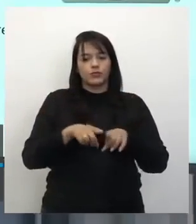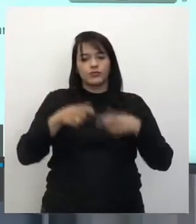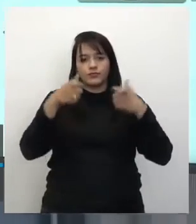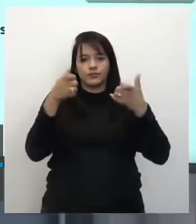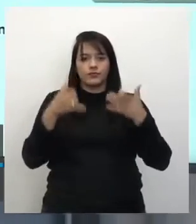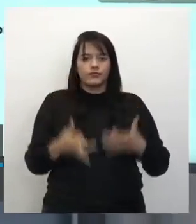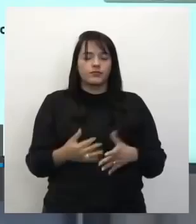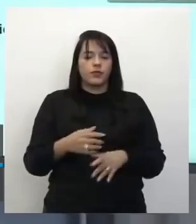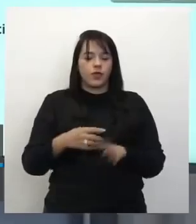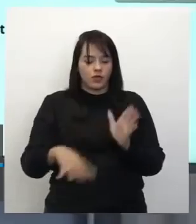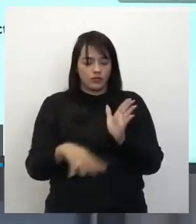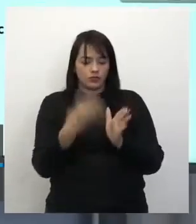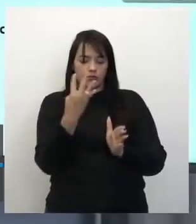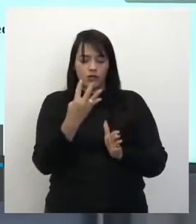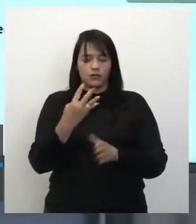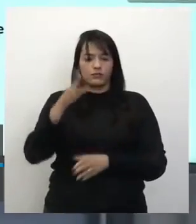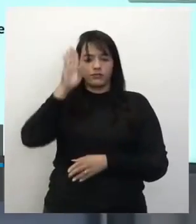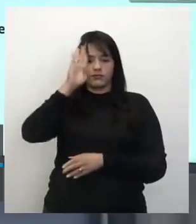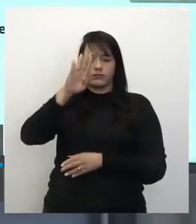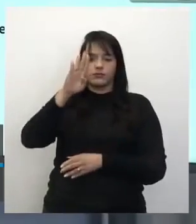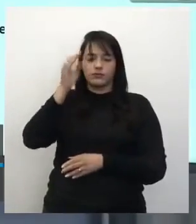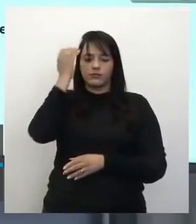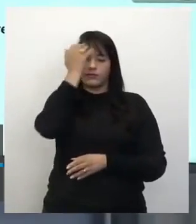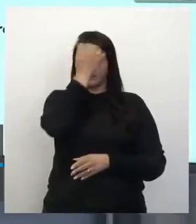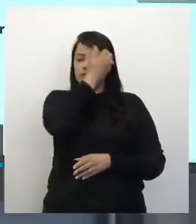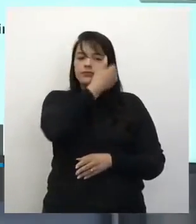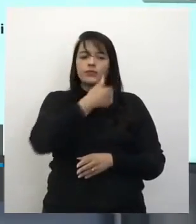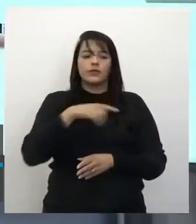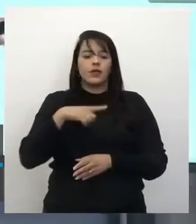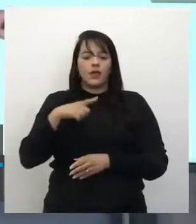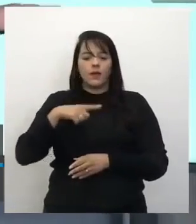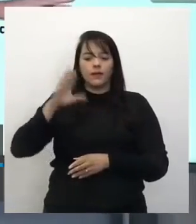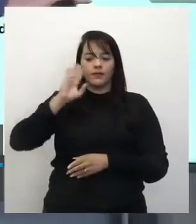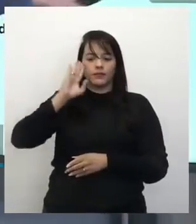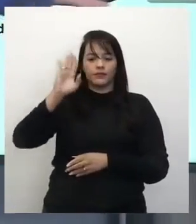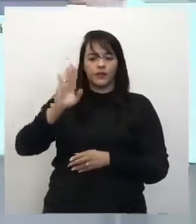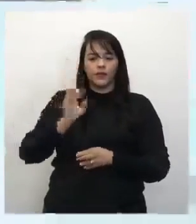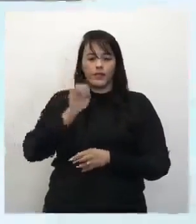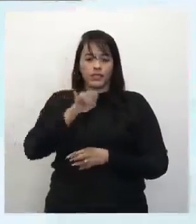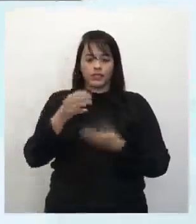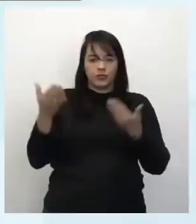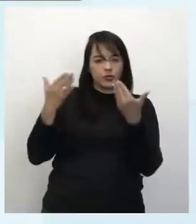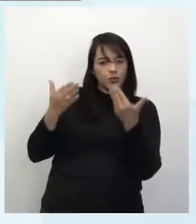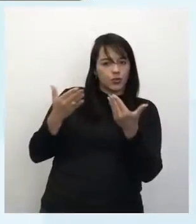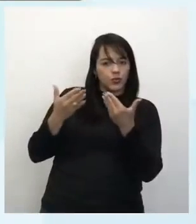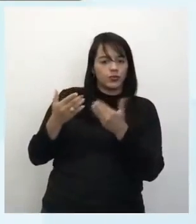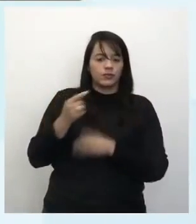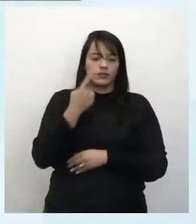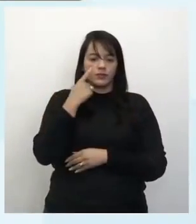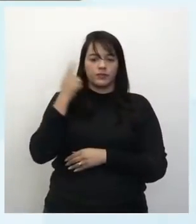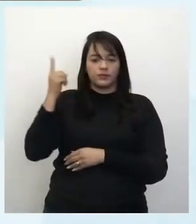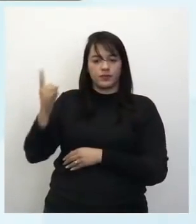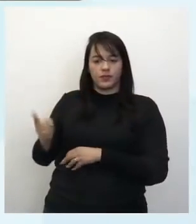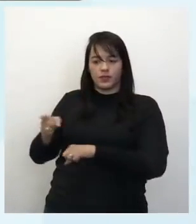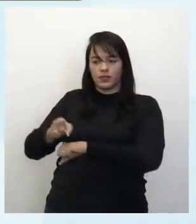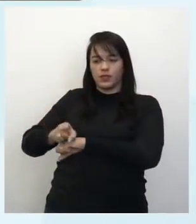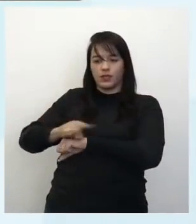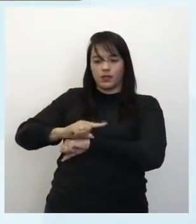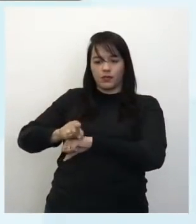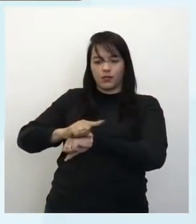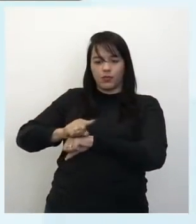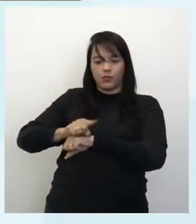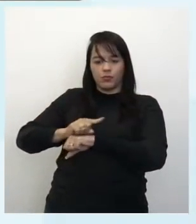menos as 4 principais. North, East, South and West são os principais. Aí, na dúvida aqui, olha ali na bússola, né? Ou